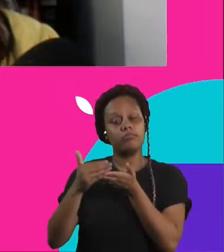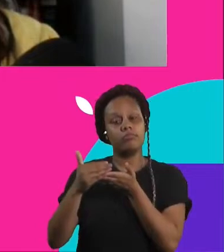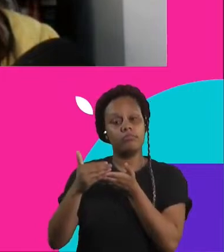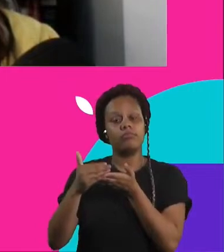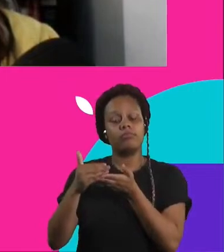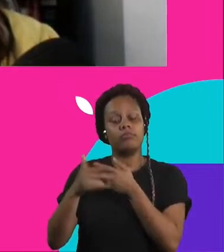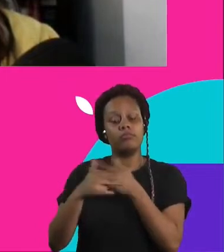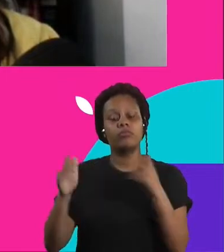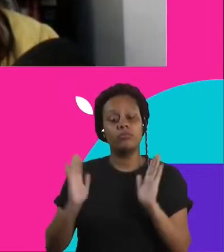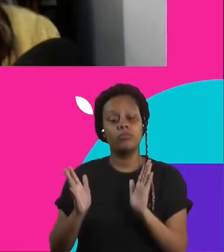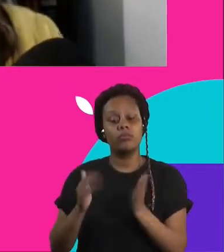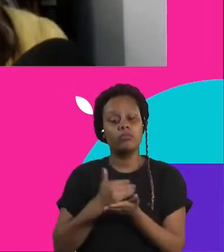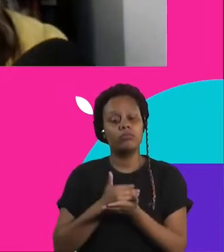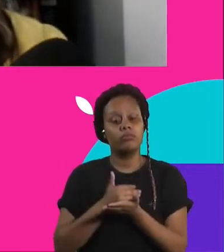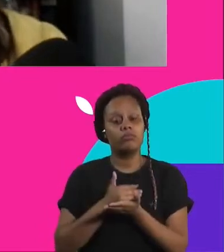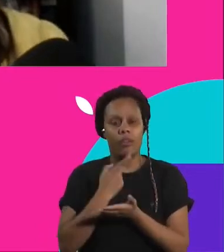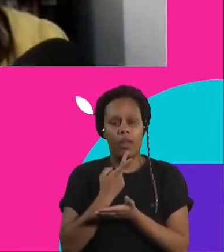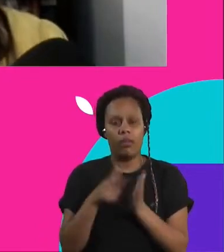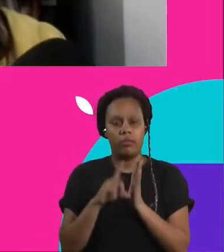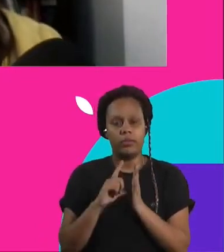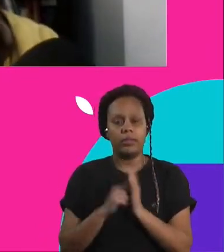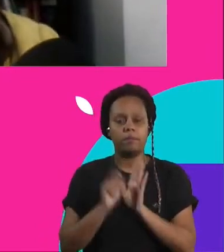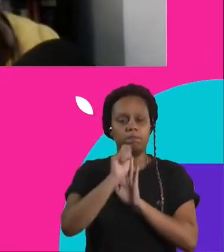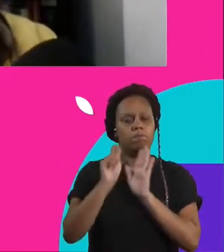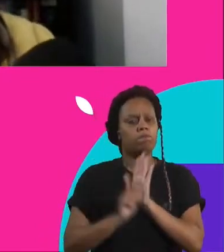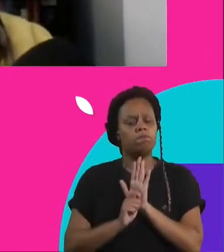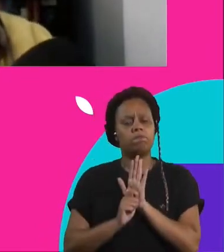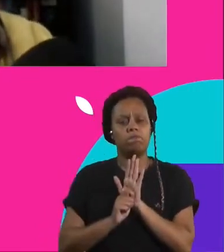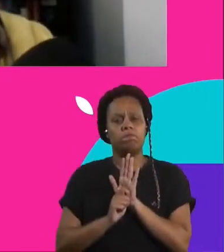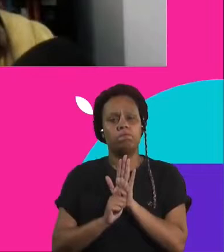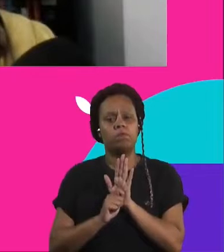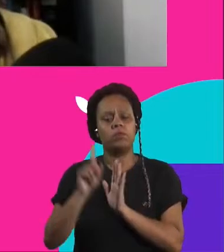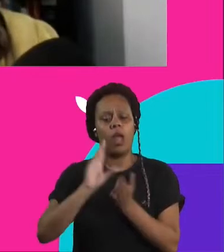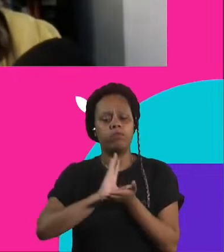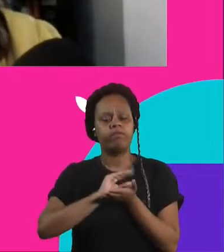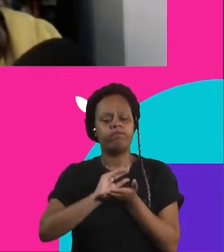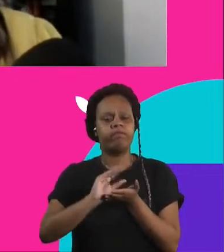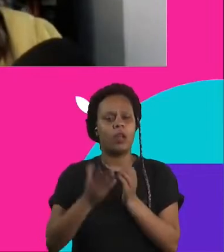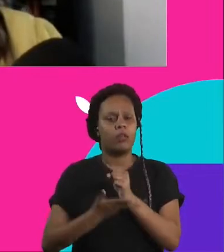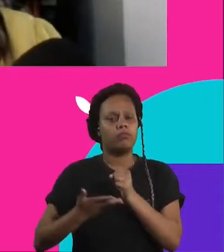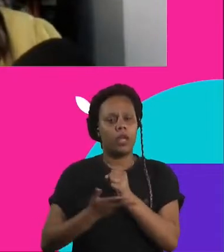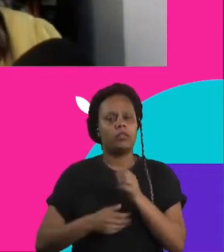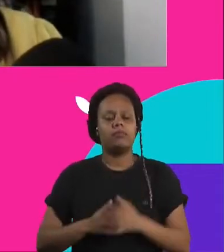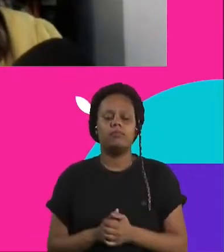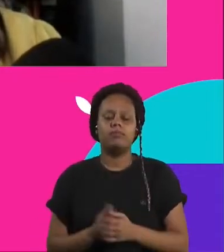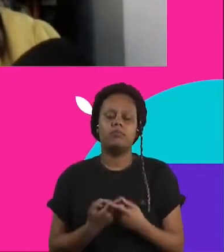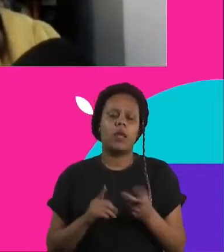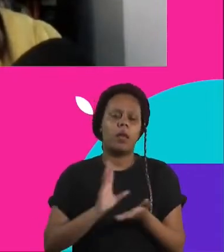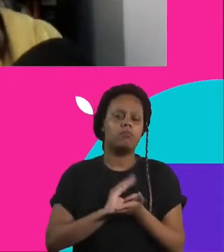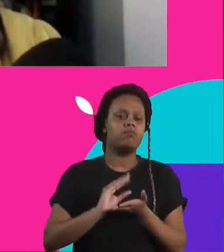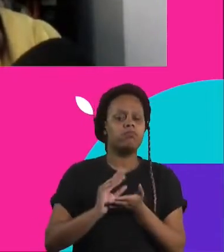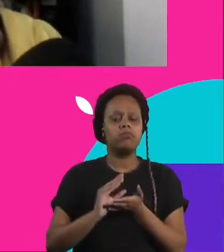foi colocado, né, que todos esses algoritmos, eles são construídos a partir de dados, né, e se esses dados que compõem